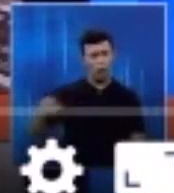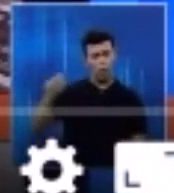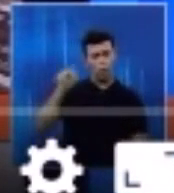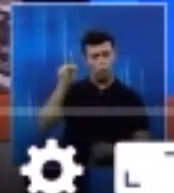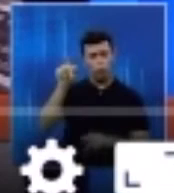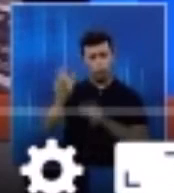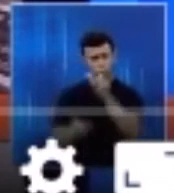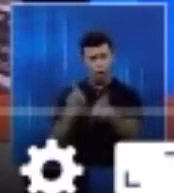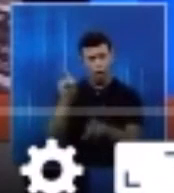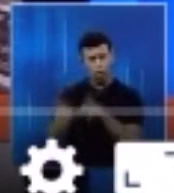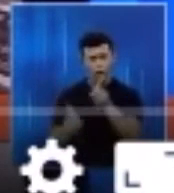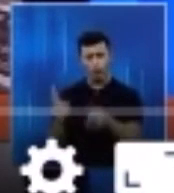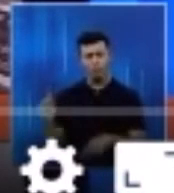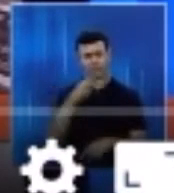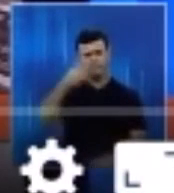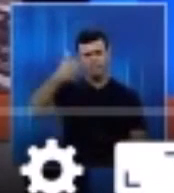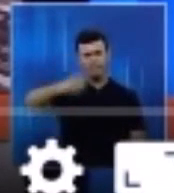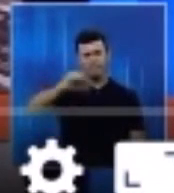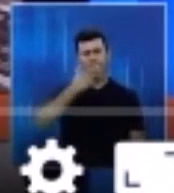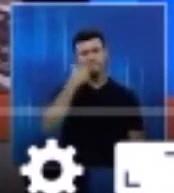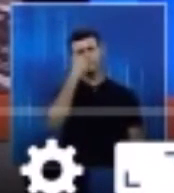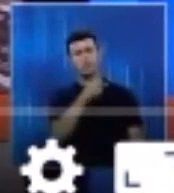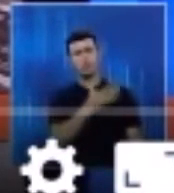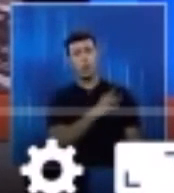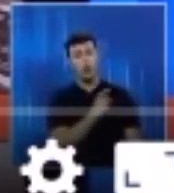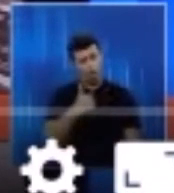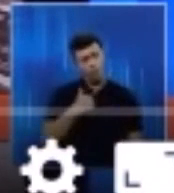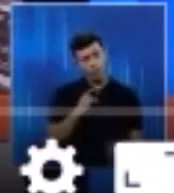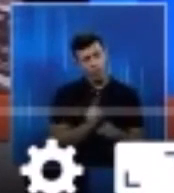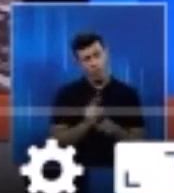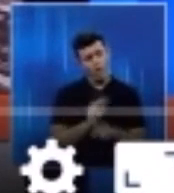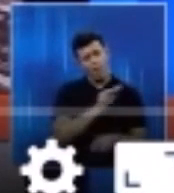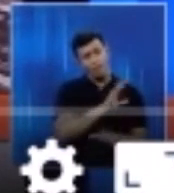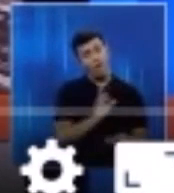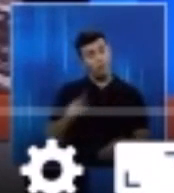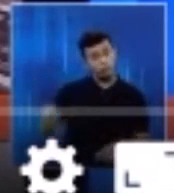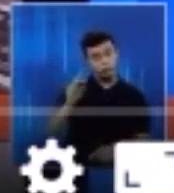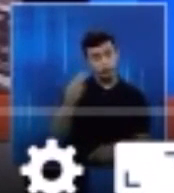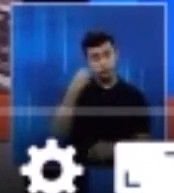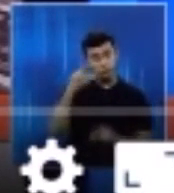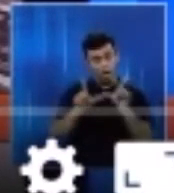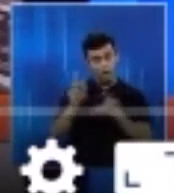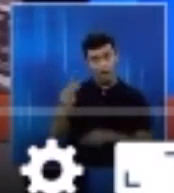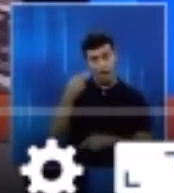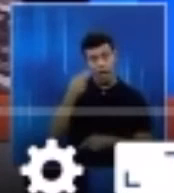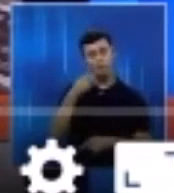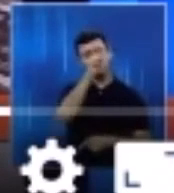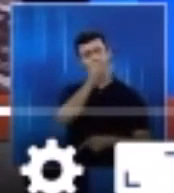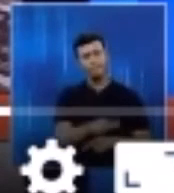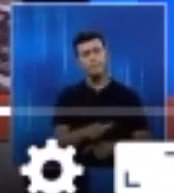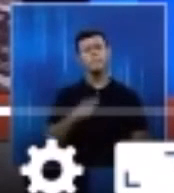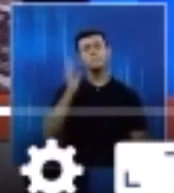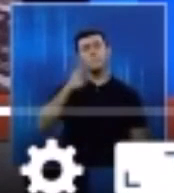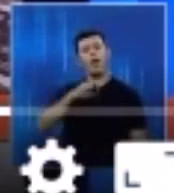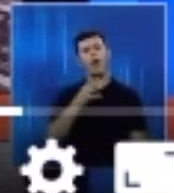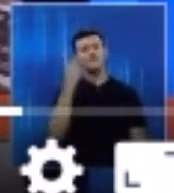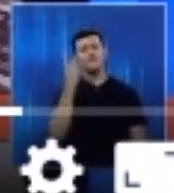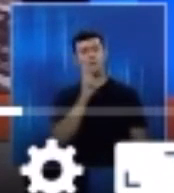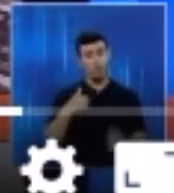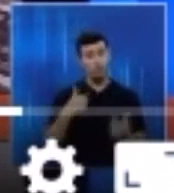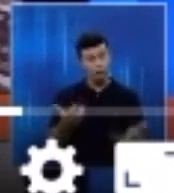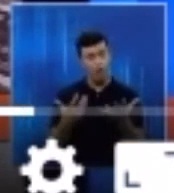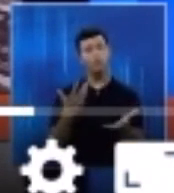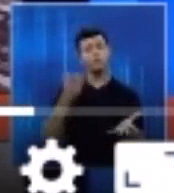população. Não sou eu que avalio. Eu avalio também. Mas quem está nos assistindo avalia mal a sua gestão. Essa é a realidade. Portanto, a minha resposta é: quero